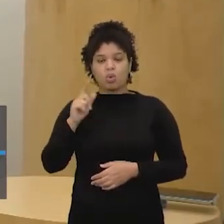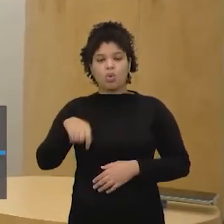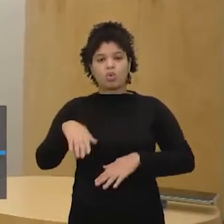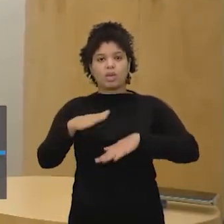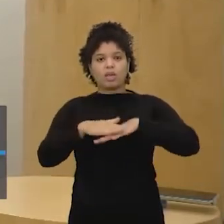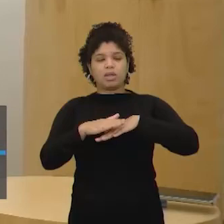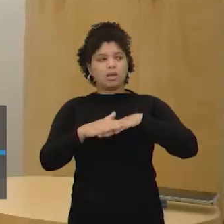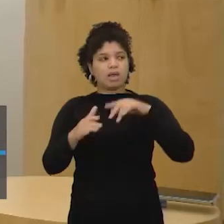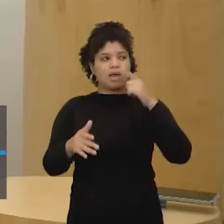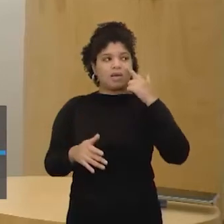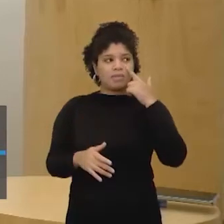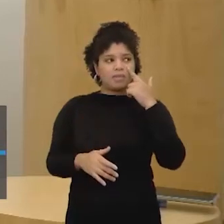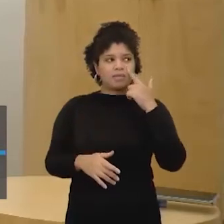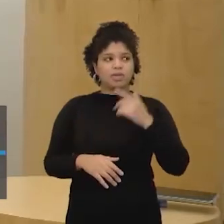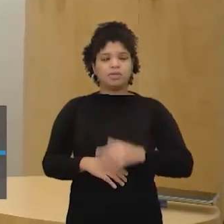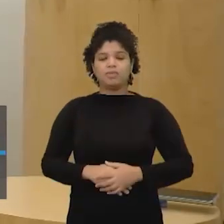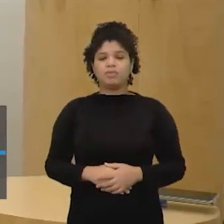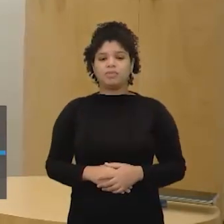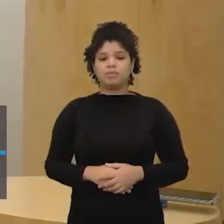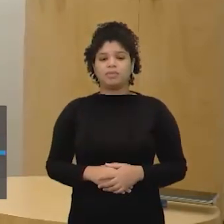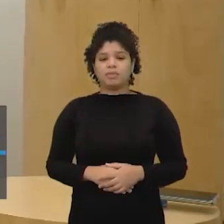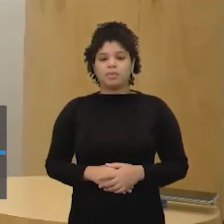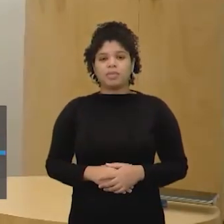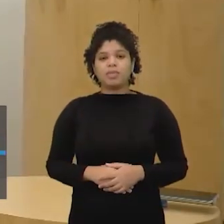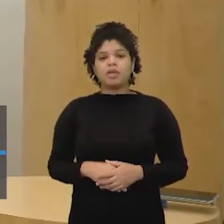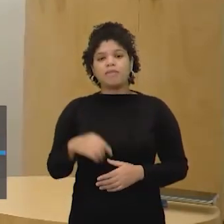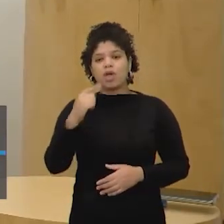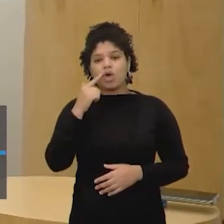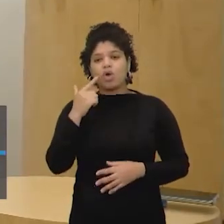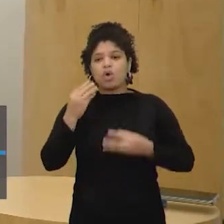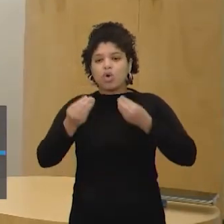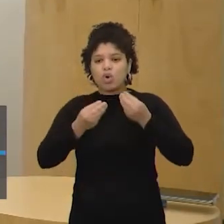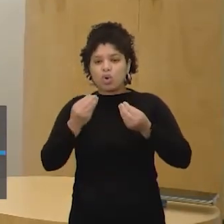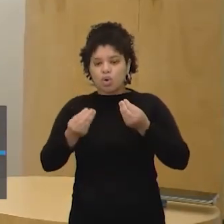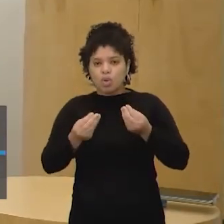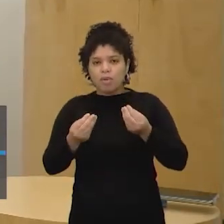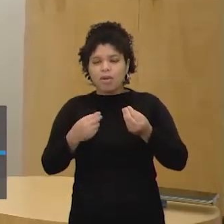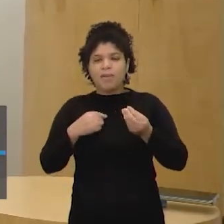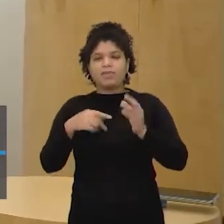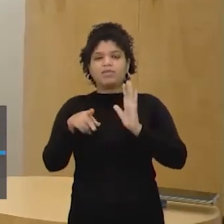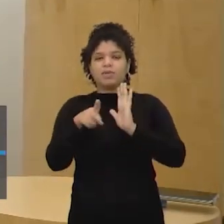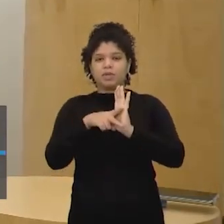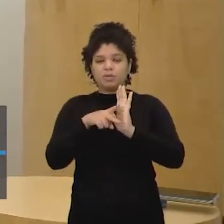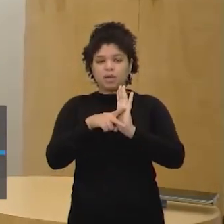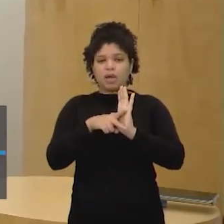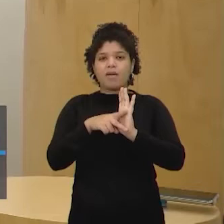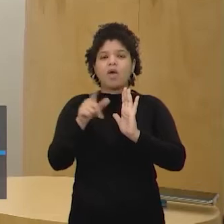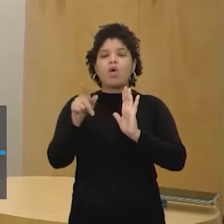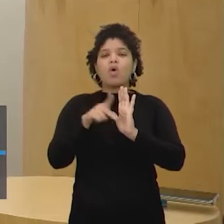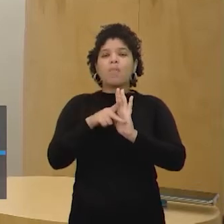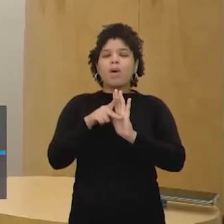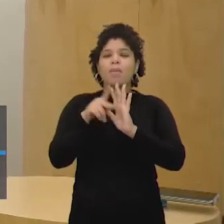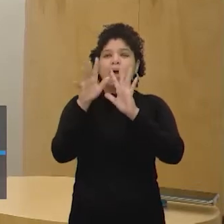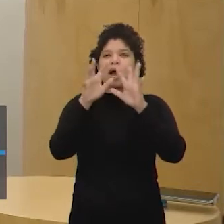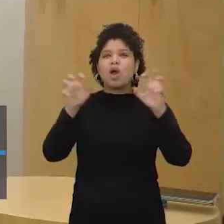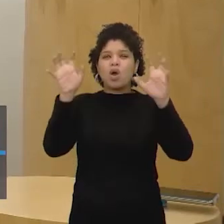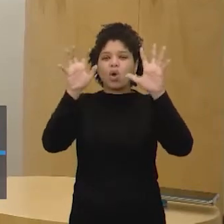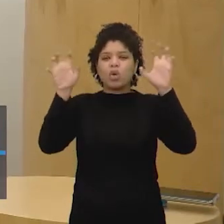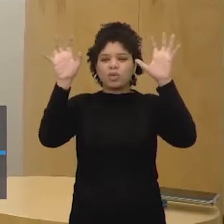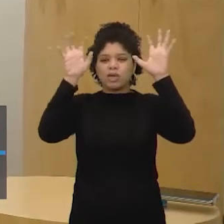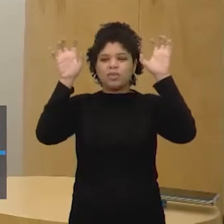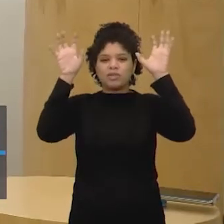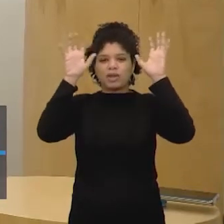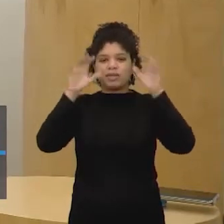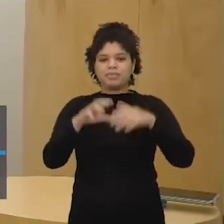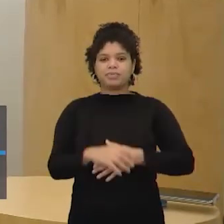ano, você ir lá mexer no sal e ele tá meio blocadinho, né? Sim. Justamente, quando você tem muita umidade no ar, né, você vai ali usar o